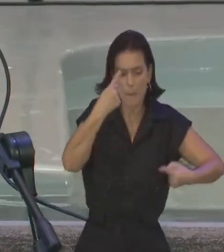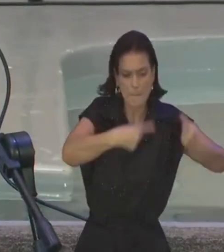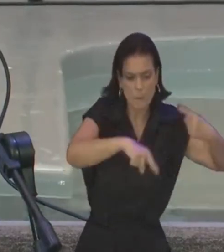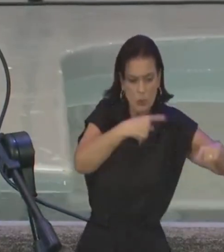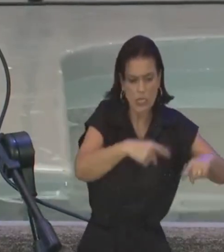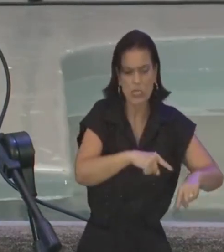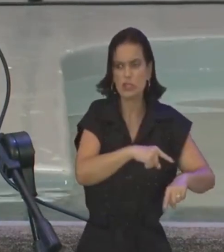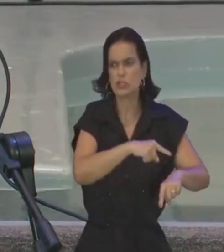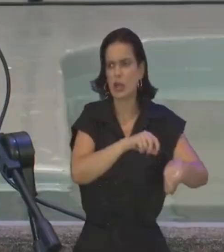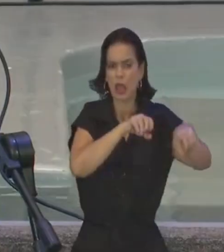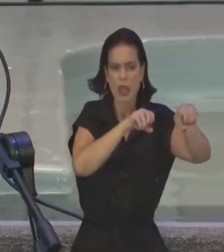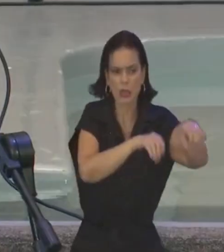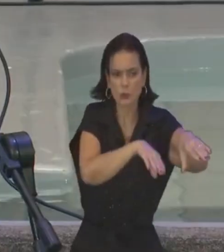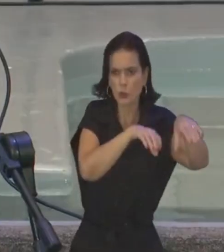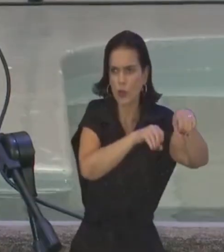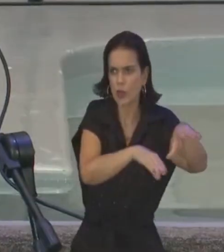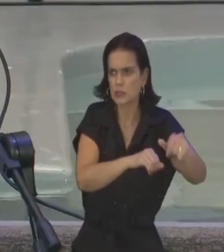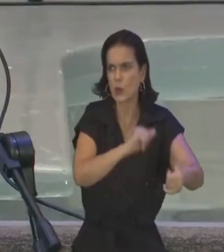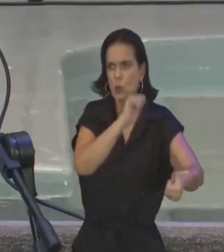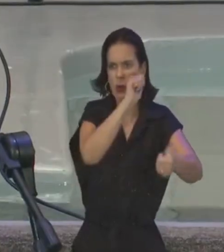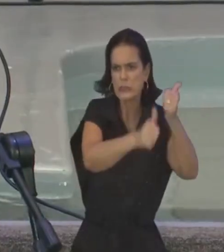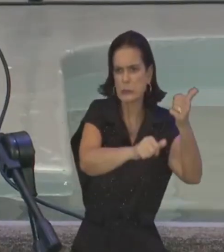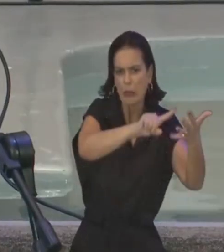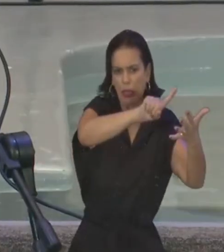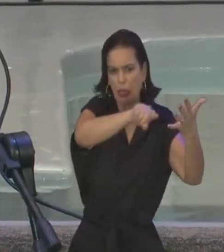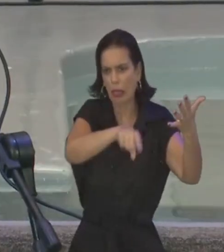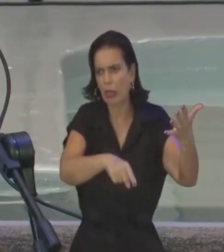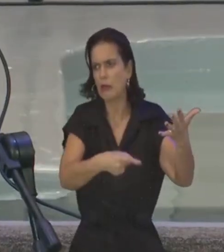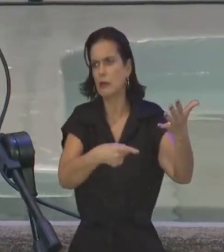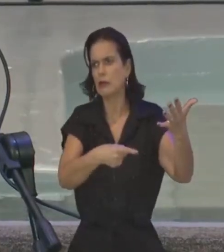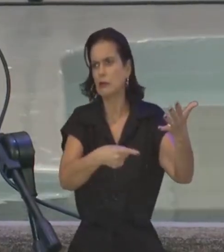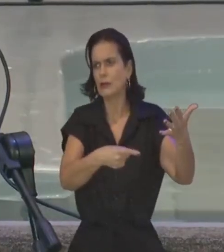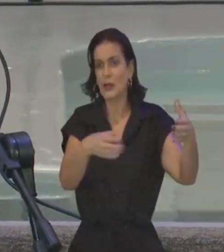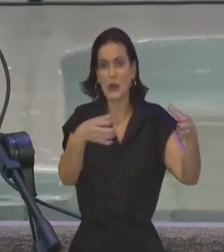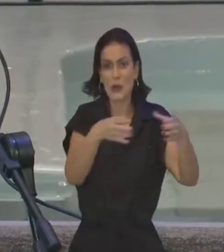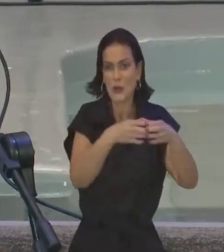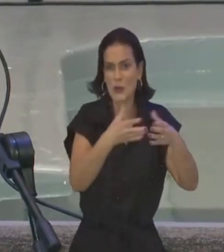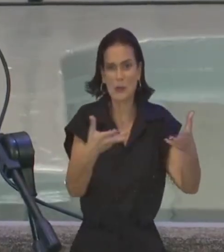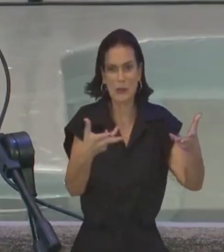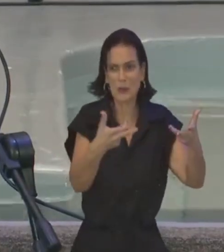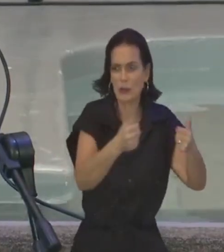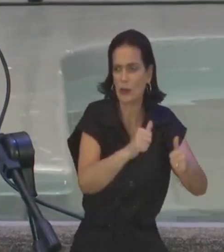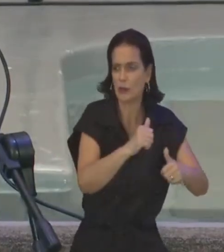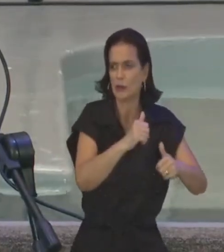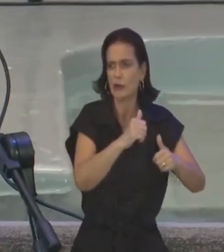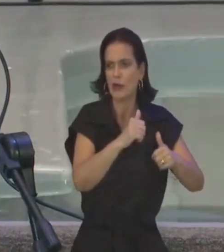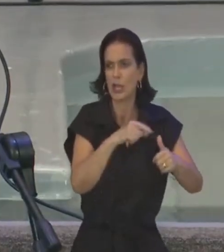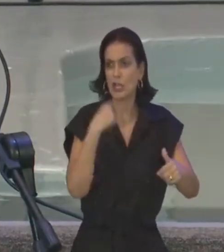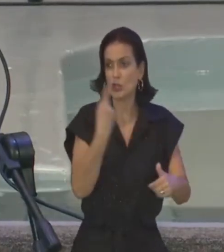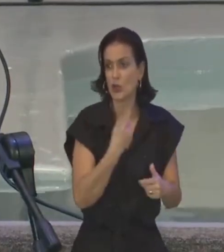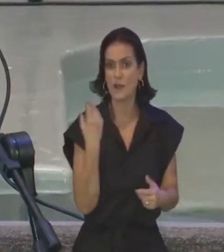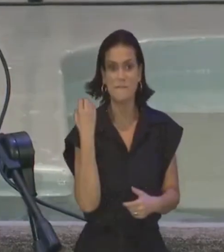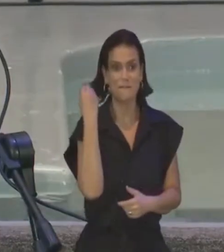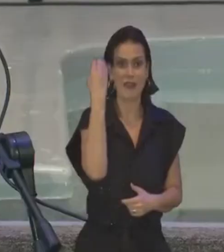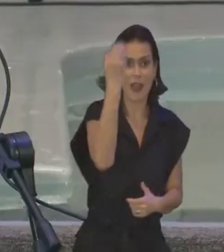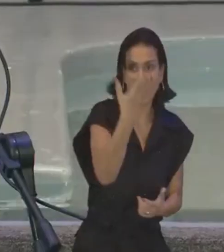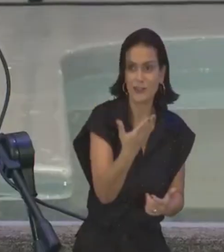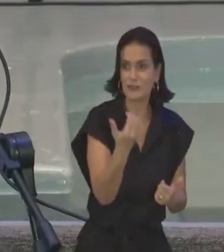de educação, falamos de esporte, falamos do nosso time querido, falamos das nossas